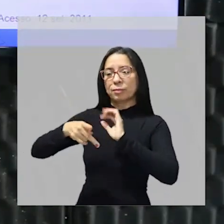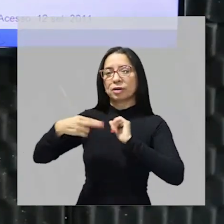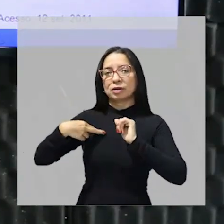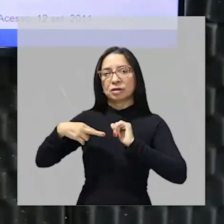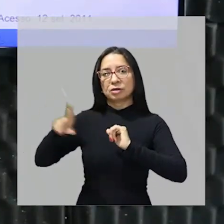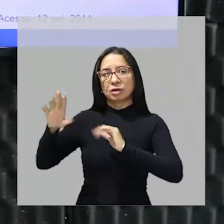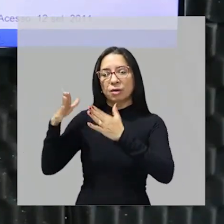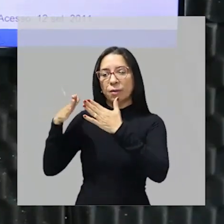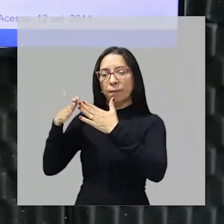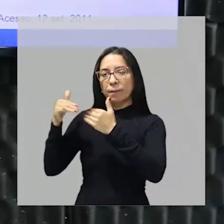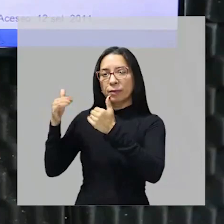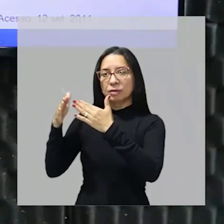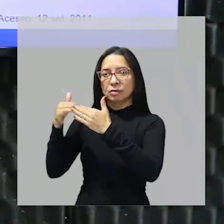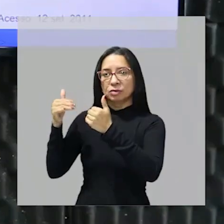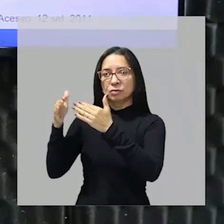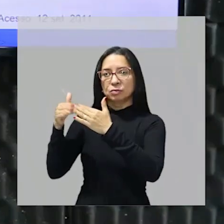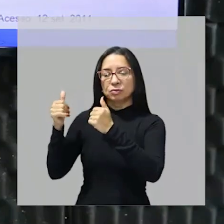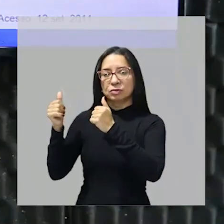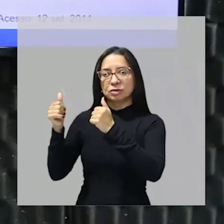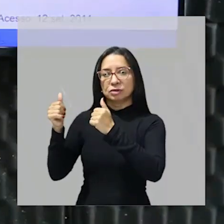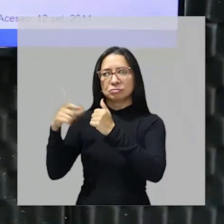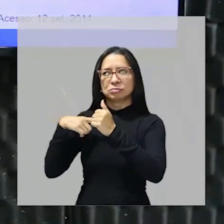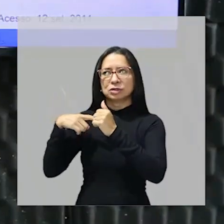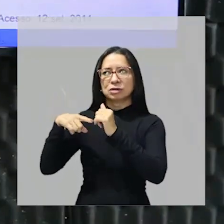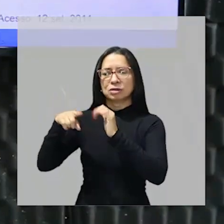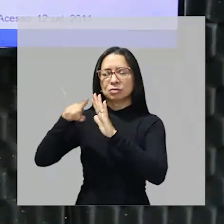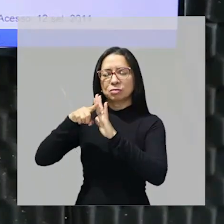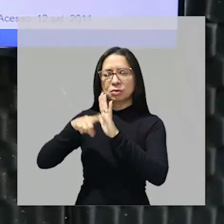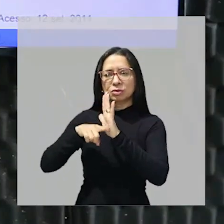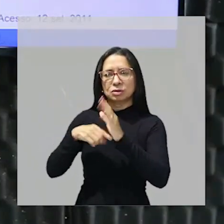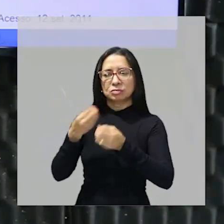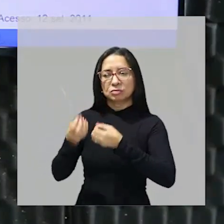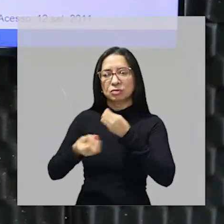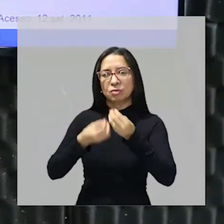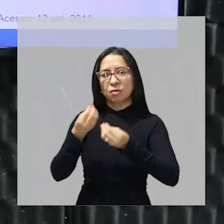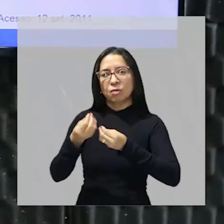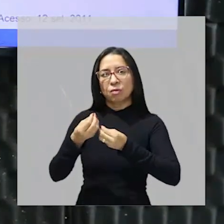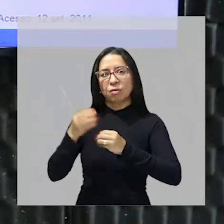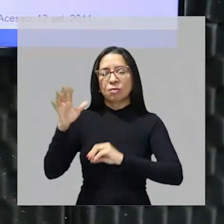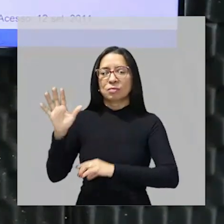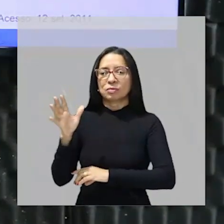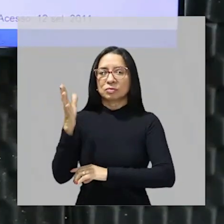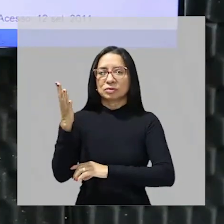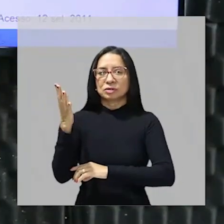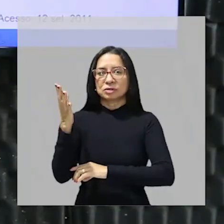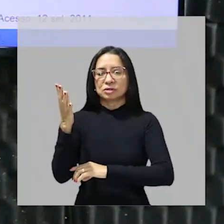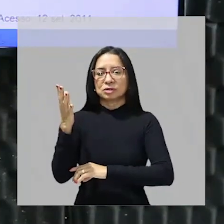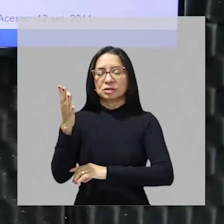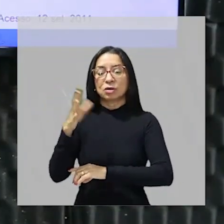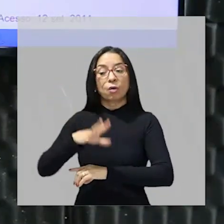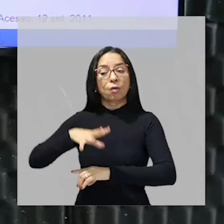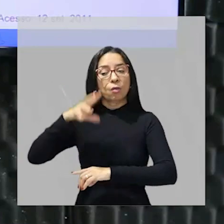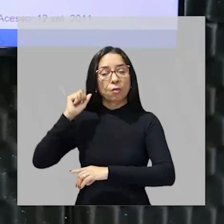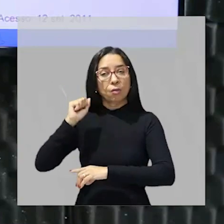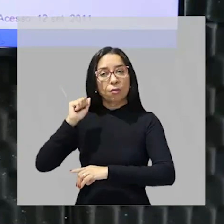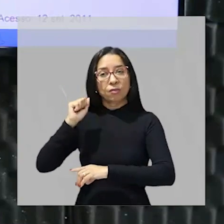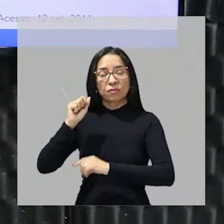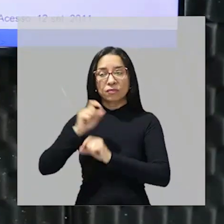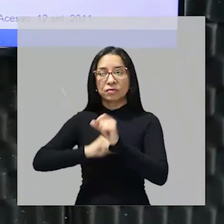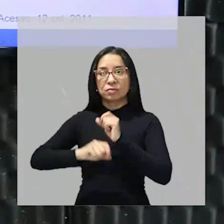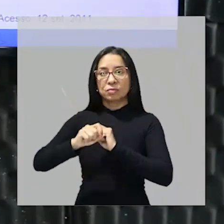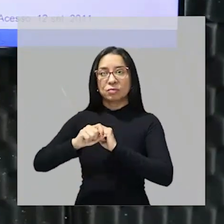né? Seja ela qual for. Eu tenho um projeto assim, como eu devo agir? Você ouve o externo, mas você